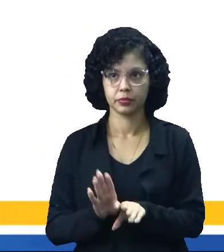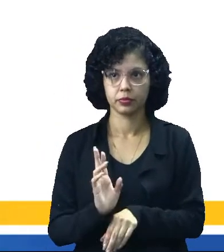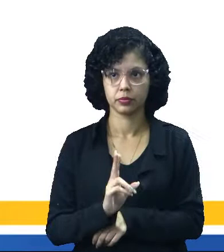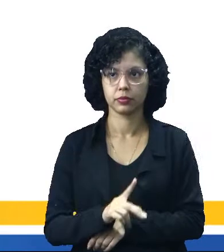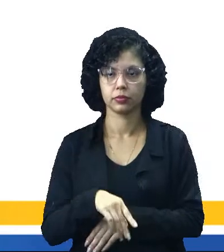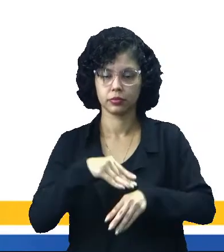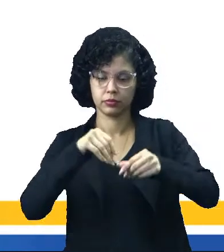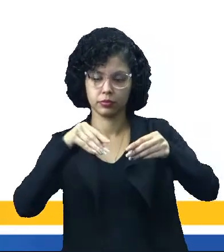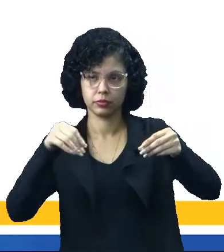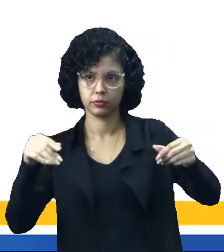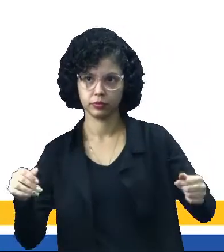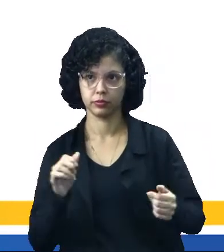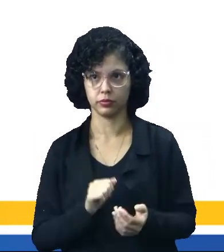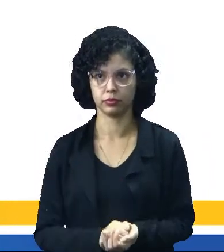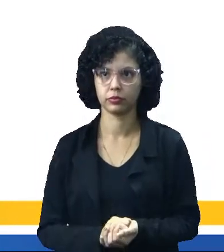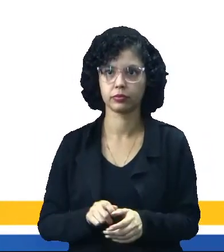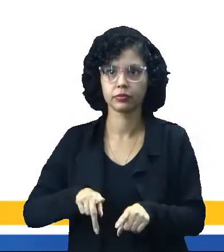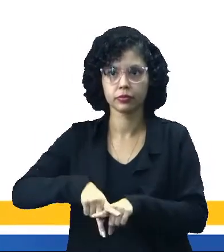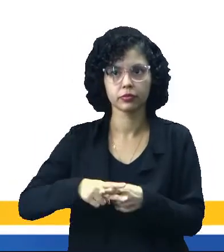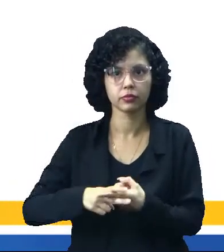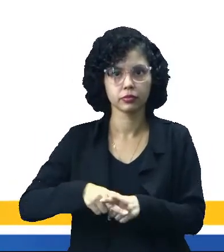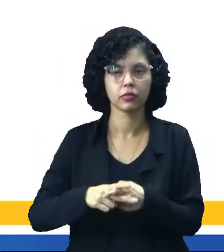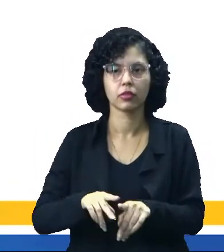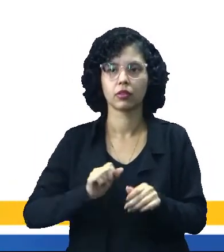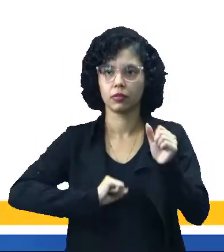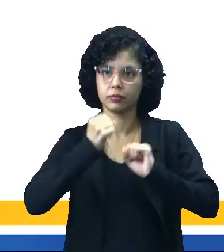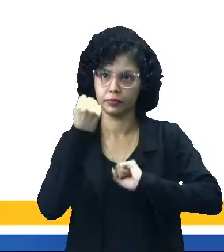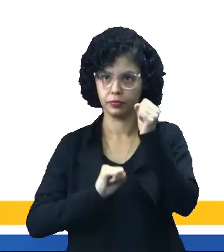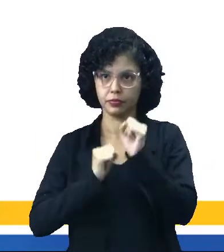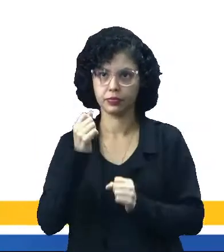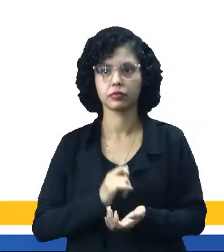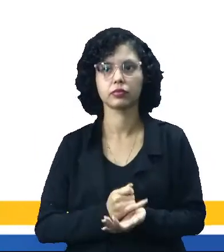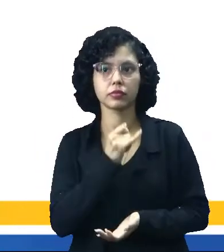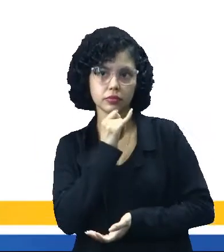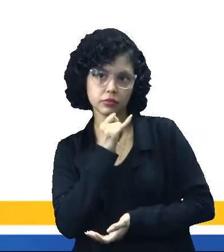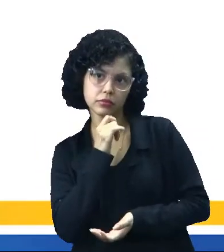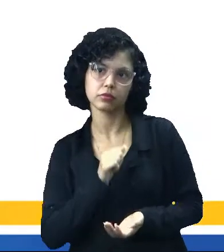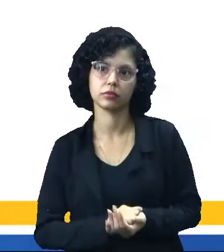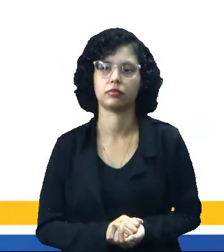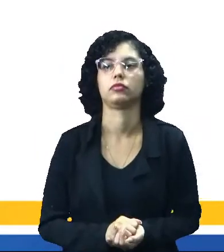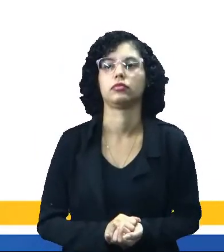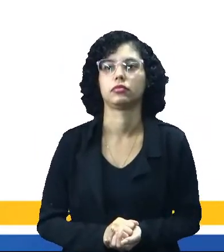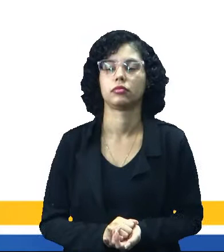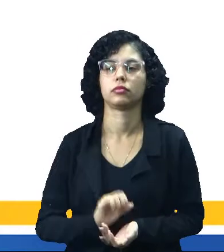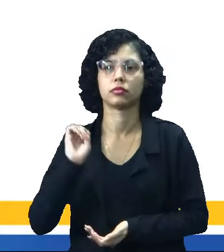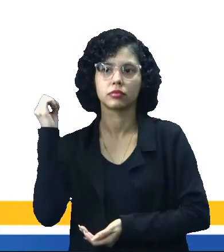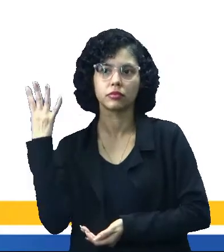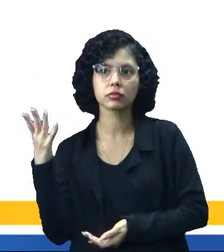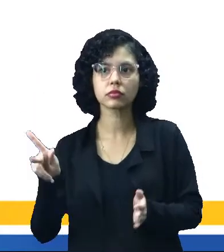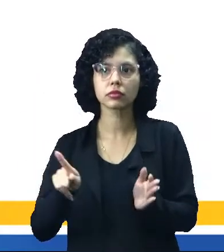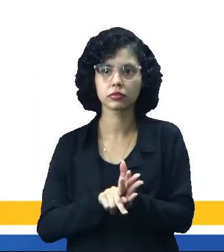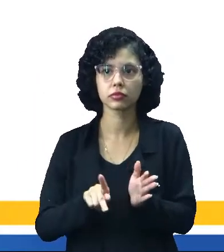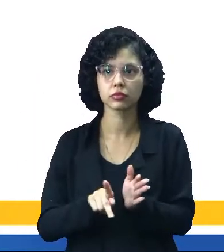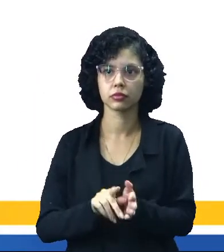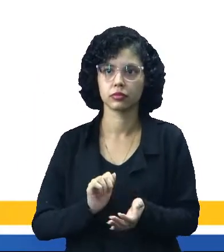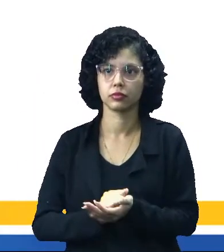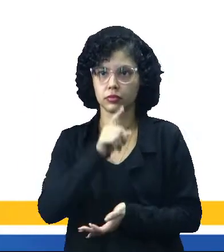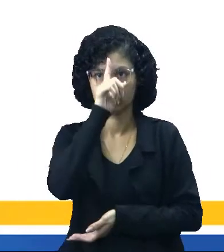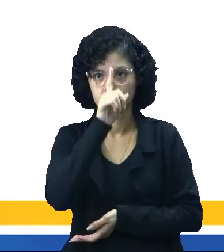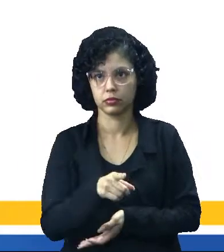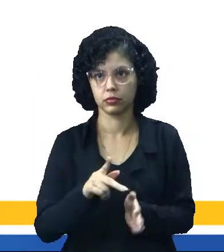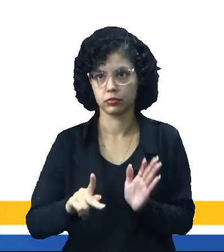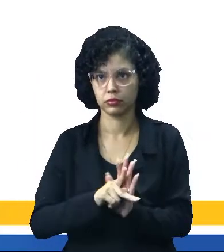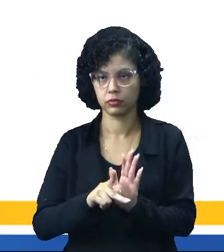máquinas, terras ou instalações industriais, por exemplo. E é por meio da exploração desses meios que os donos